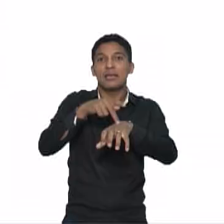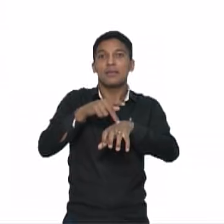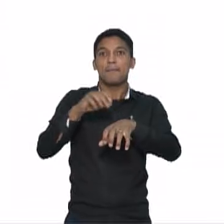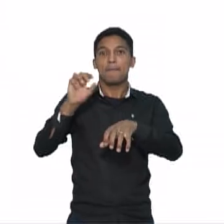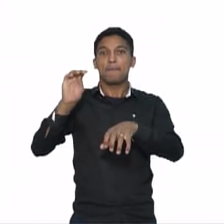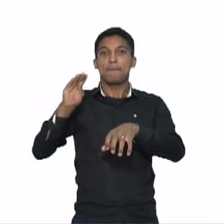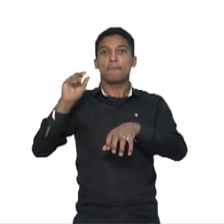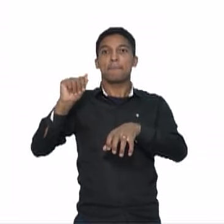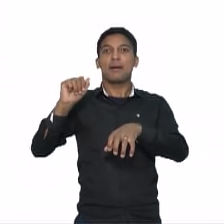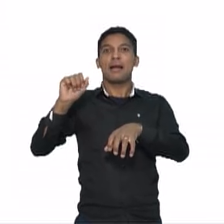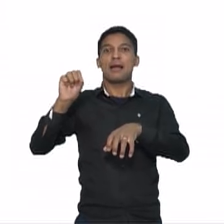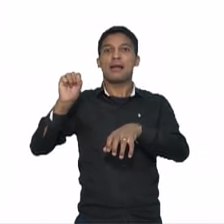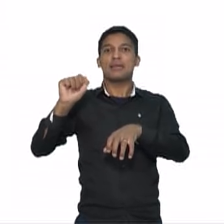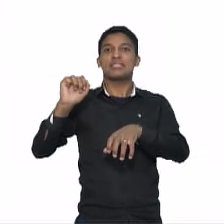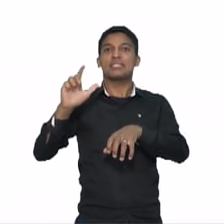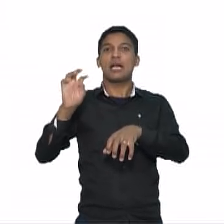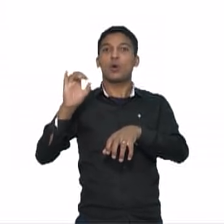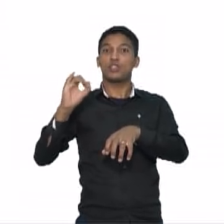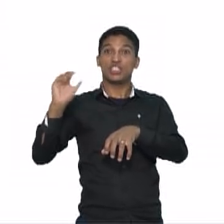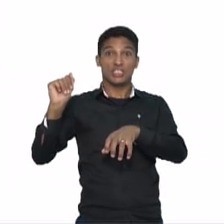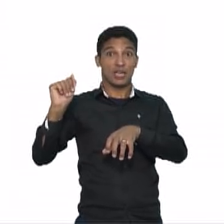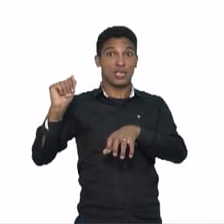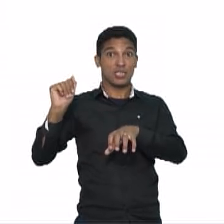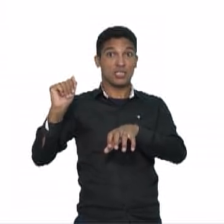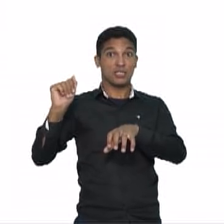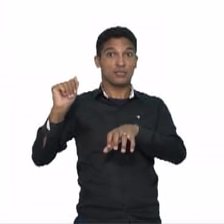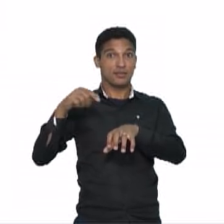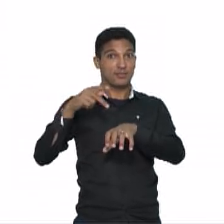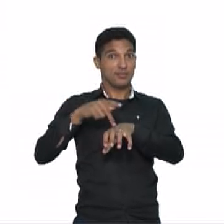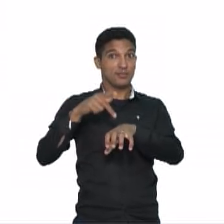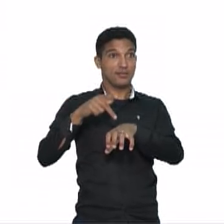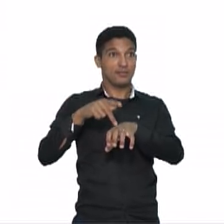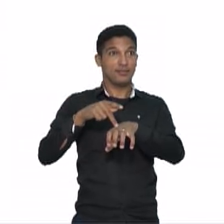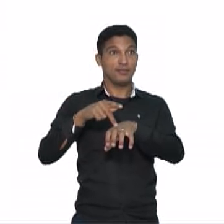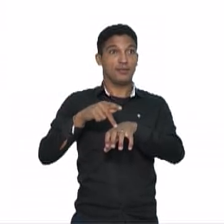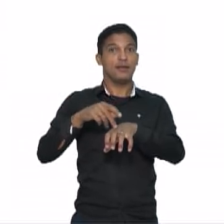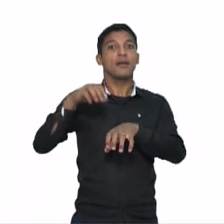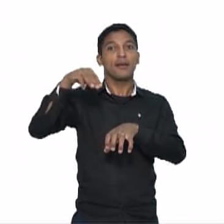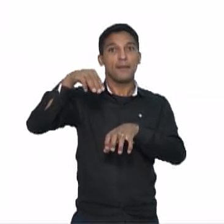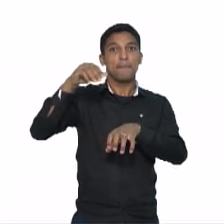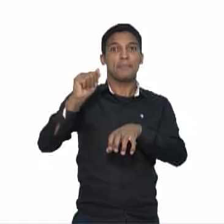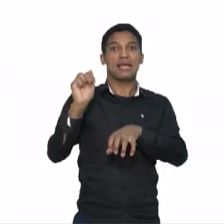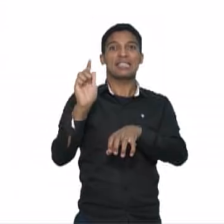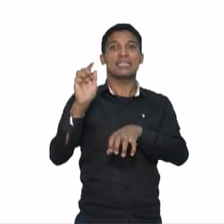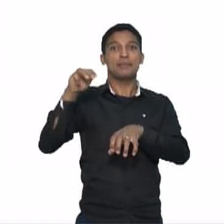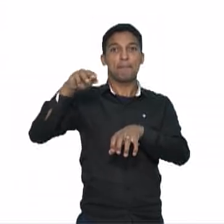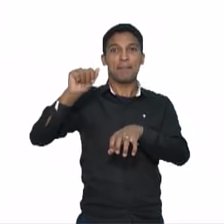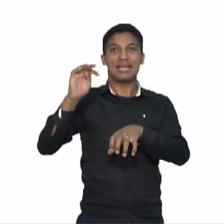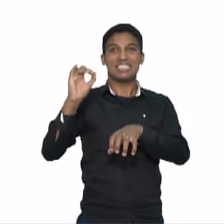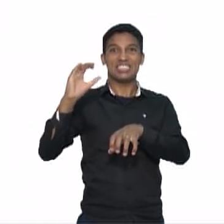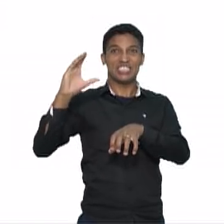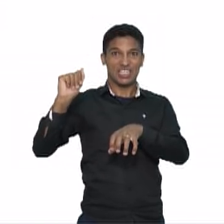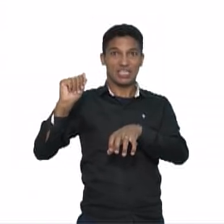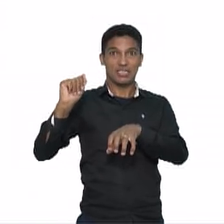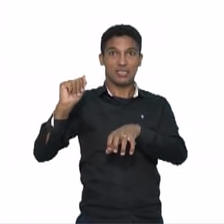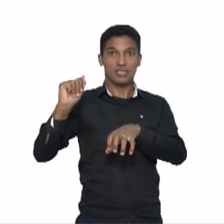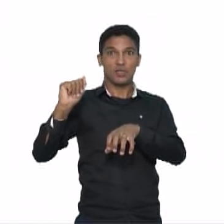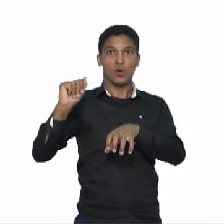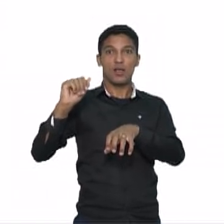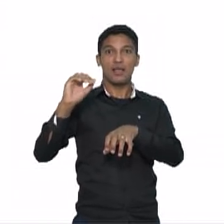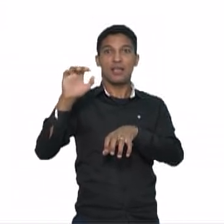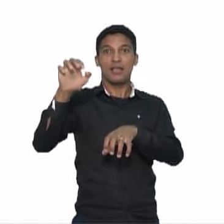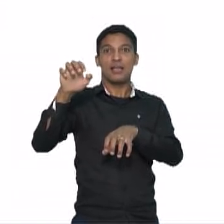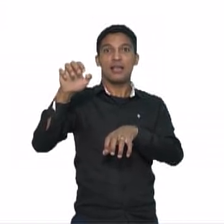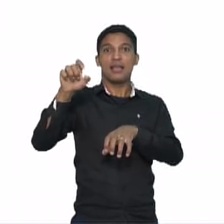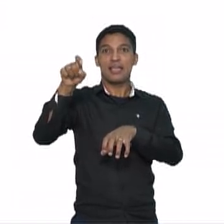magmática extrusiva, que foi originada pelo derrame vulcânico que ocorreu na separação